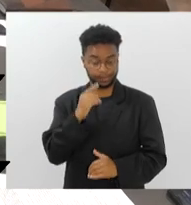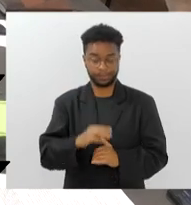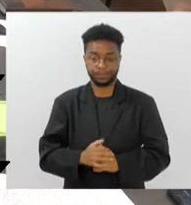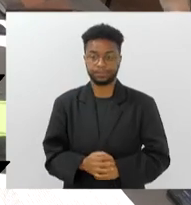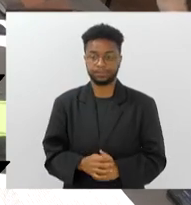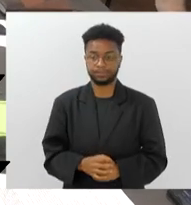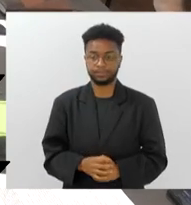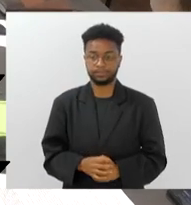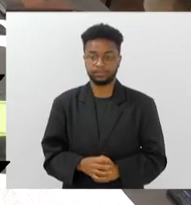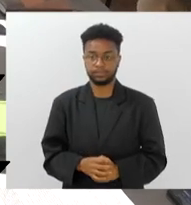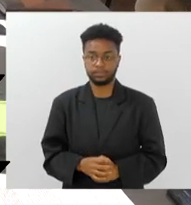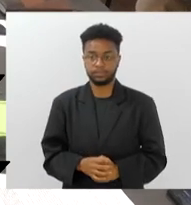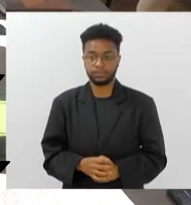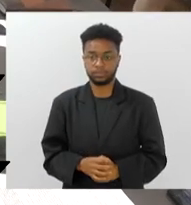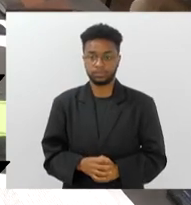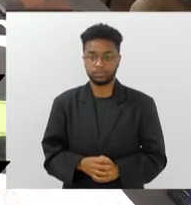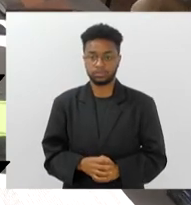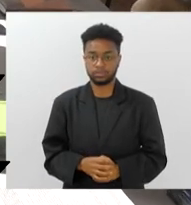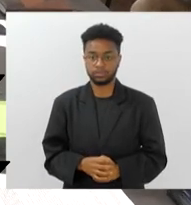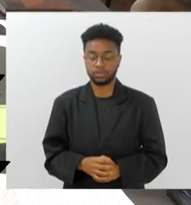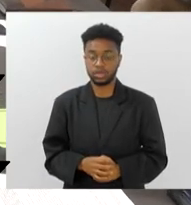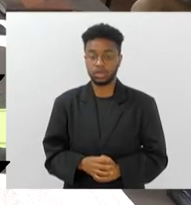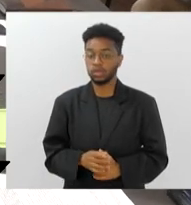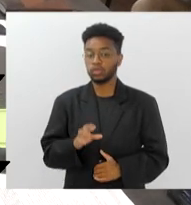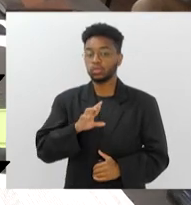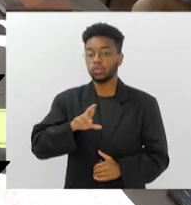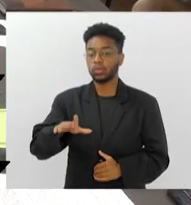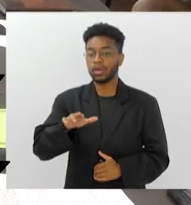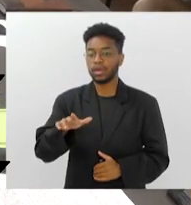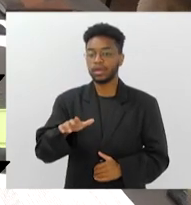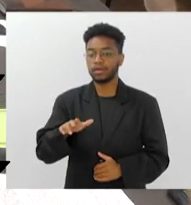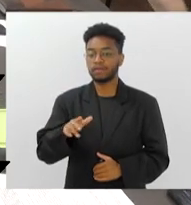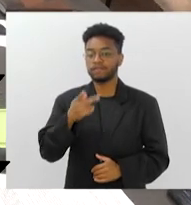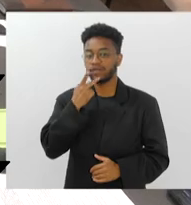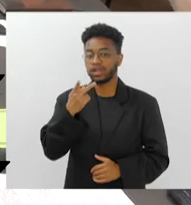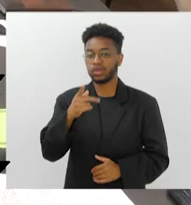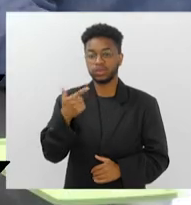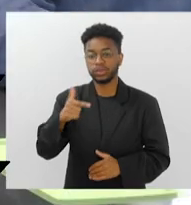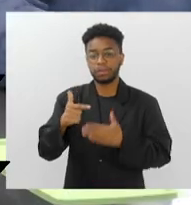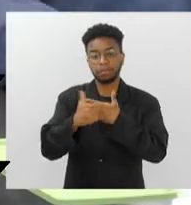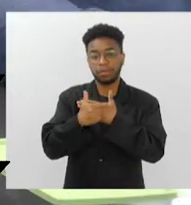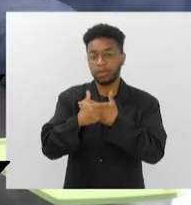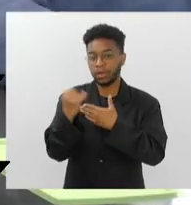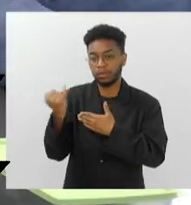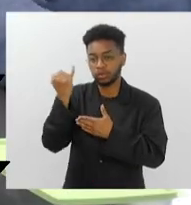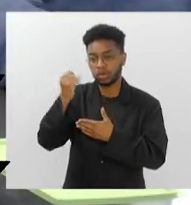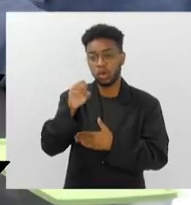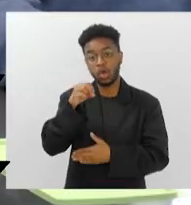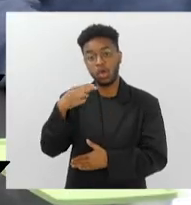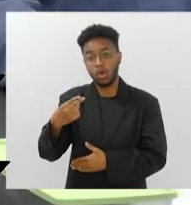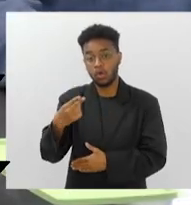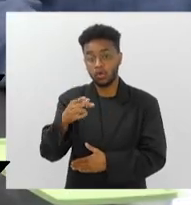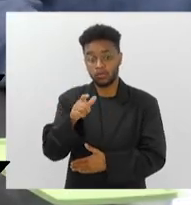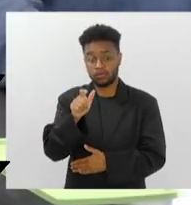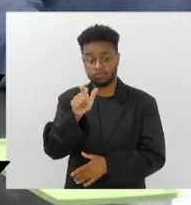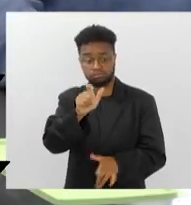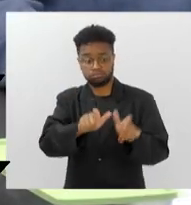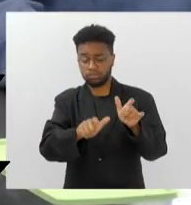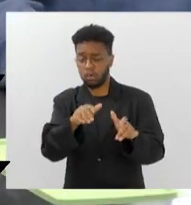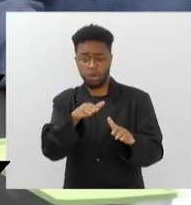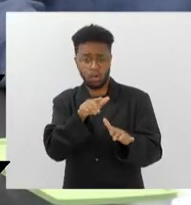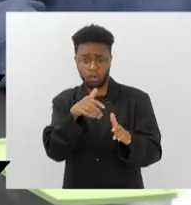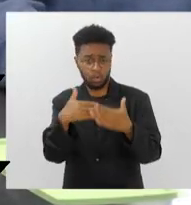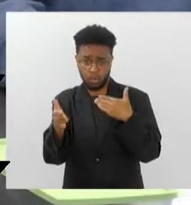veja não se Tá negando o papel das Comunidades terapêuticas muito menos se tá imputando a ela a qualquer outra